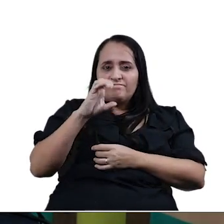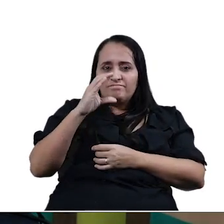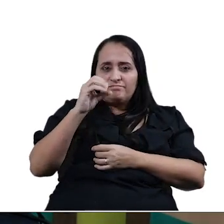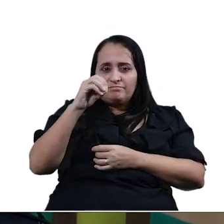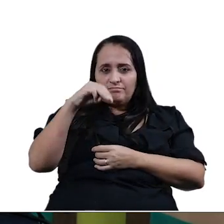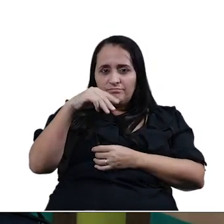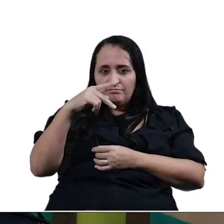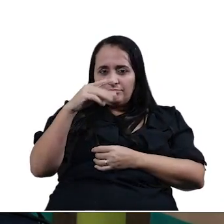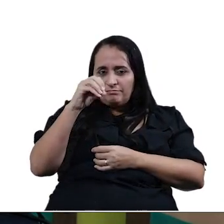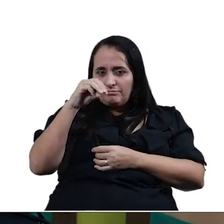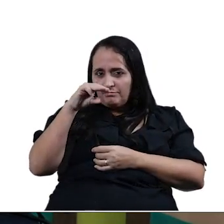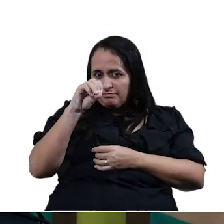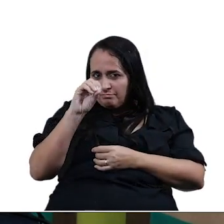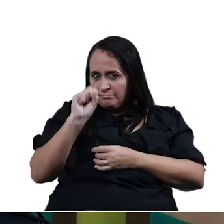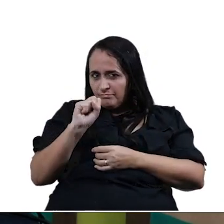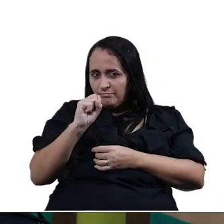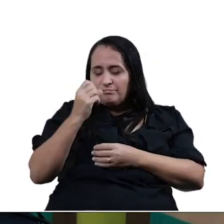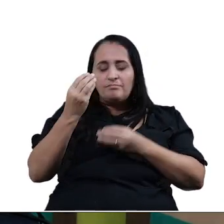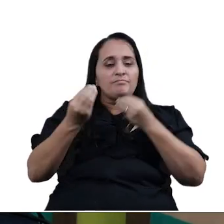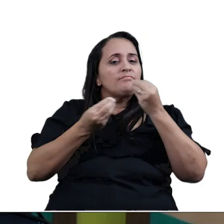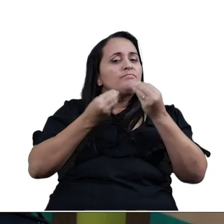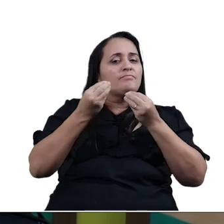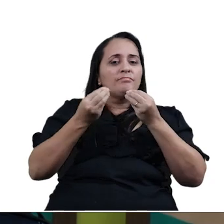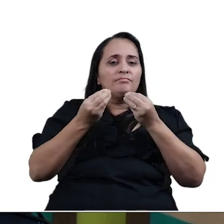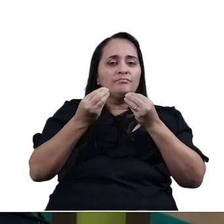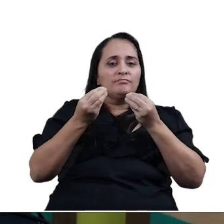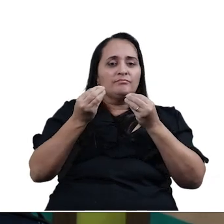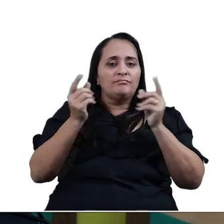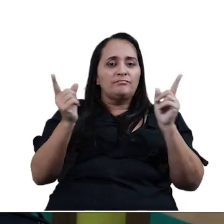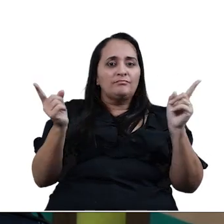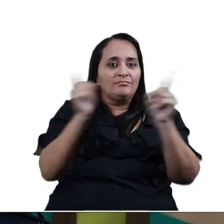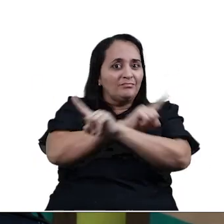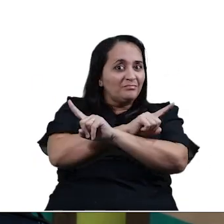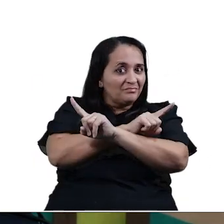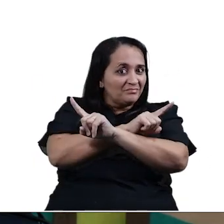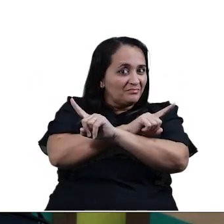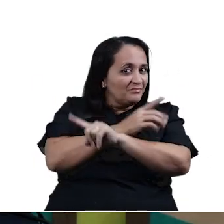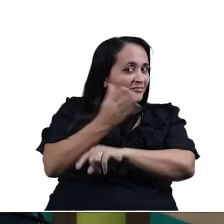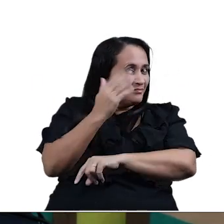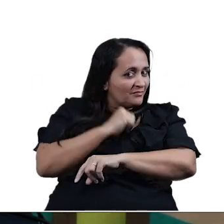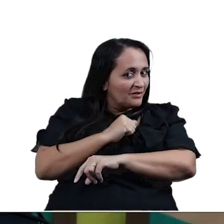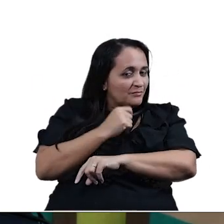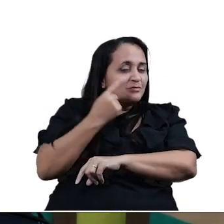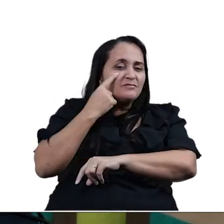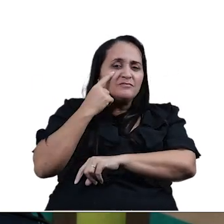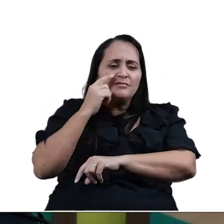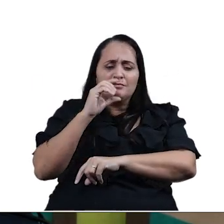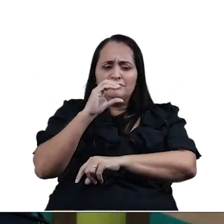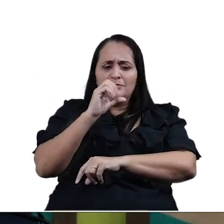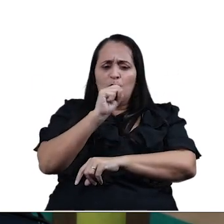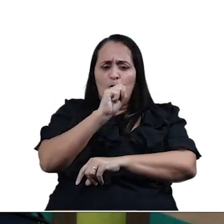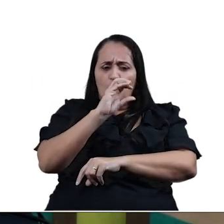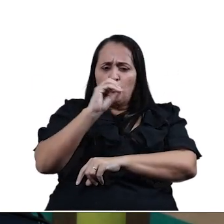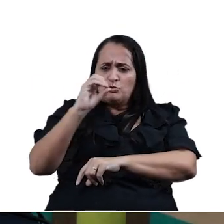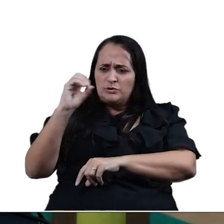decompomos o número, como que a gente faz para compor? Vamos fazer ao contrário agora? Vamos